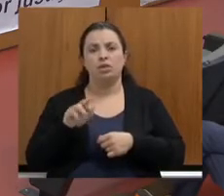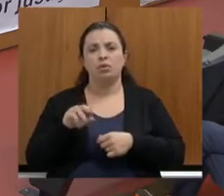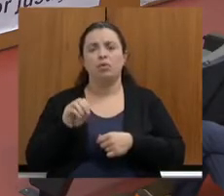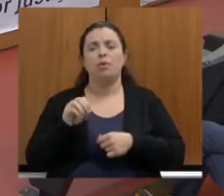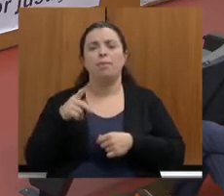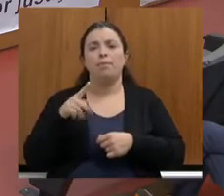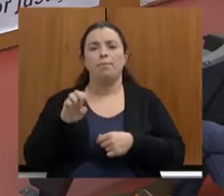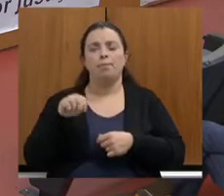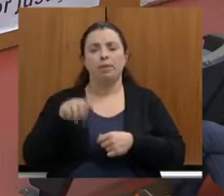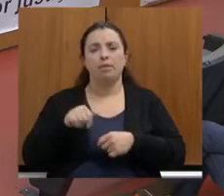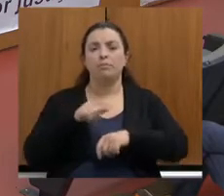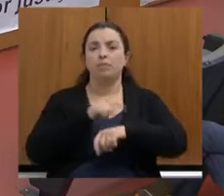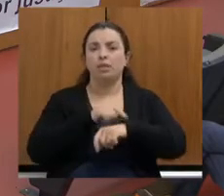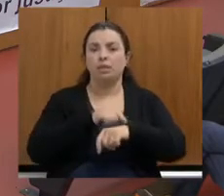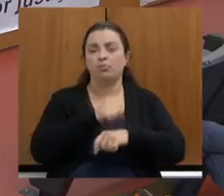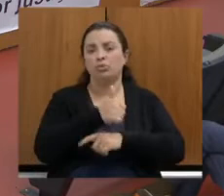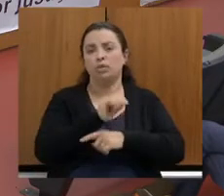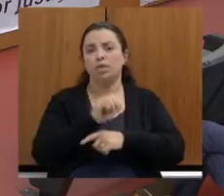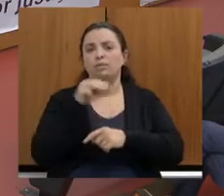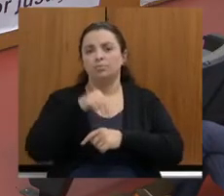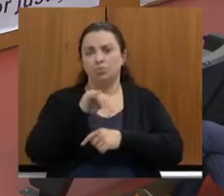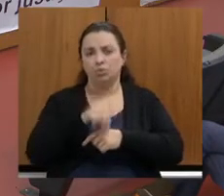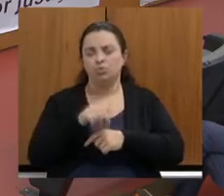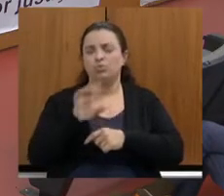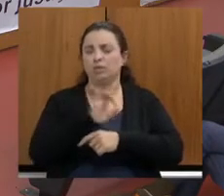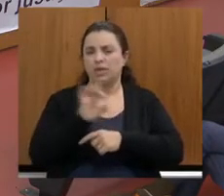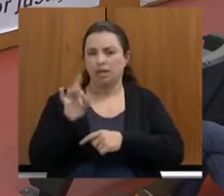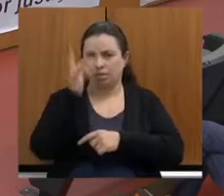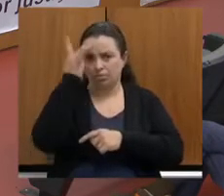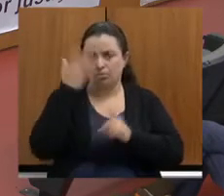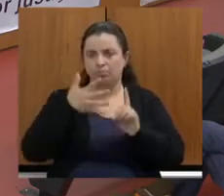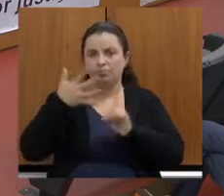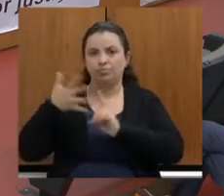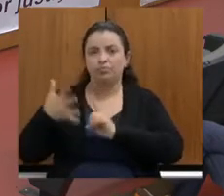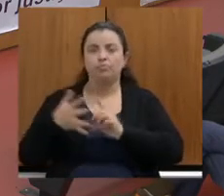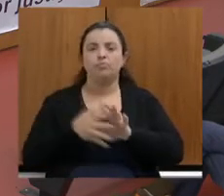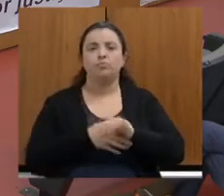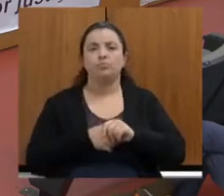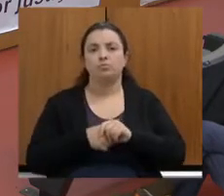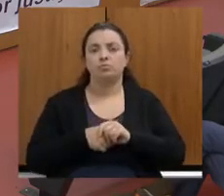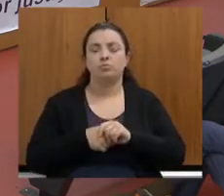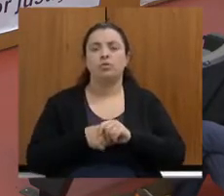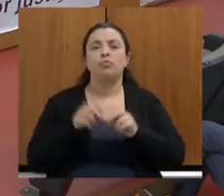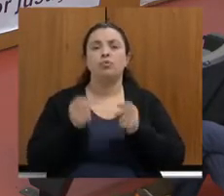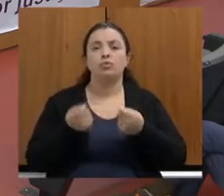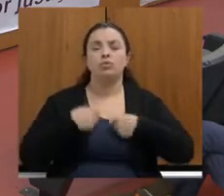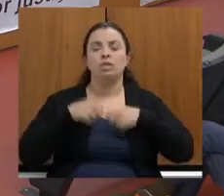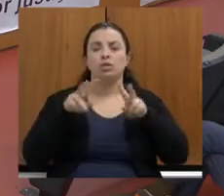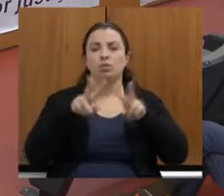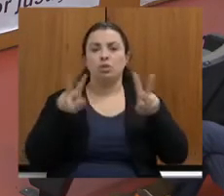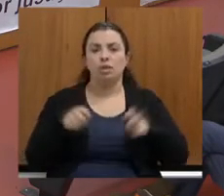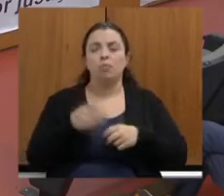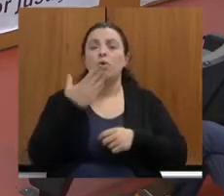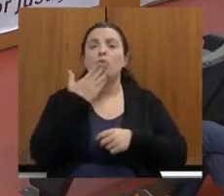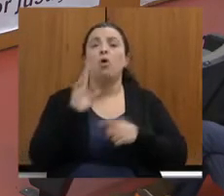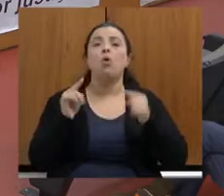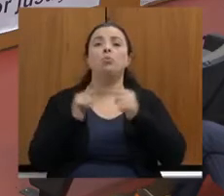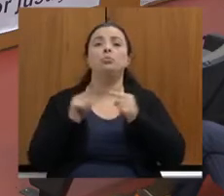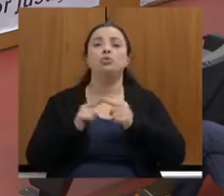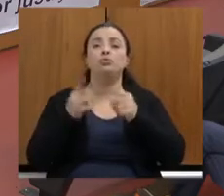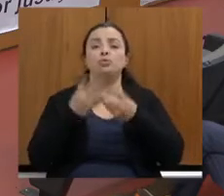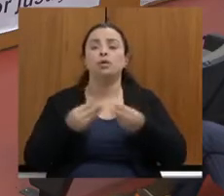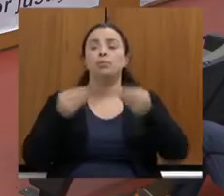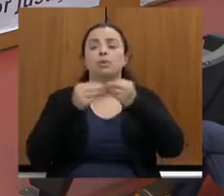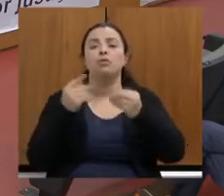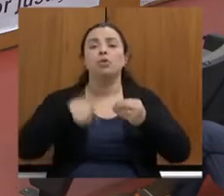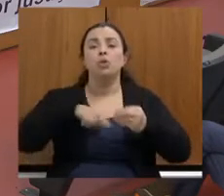foi-nos dado um tema a reparação que queremos eu acho que nesse Lamento de todos aqui a